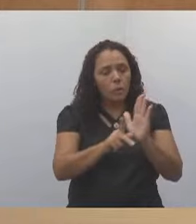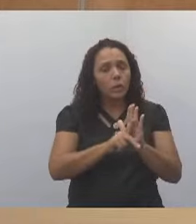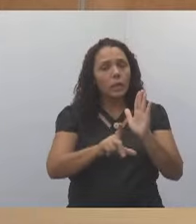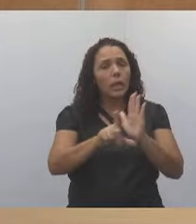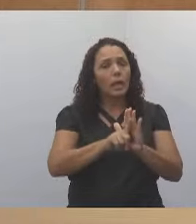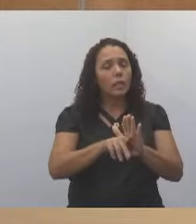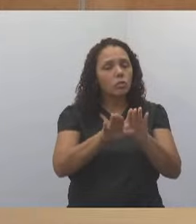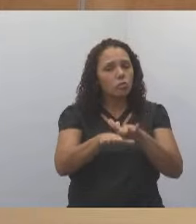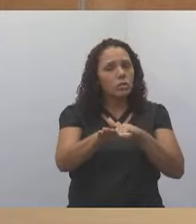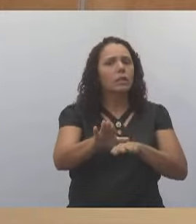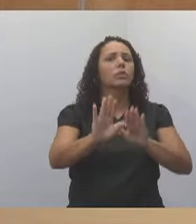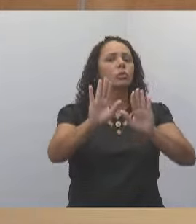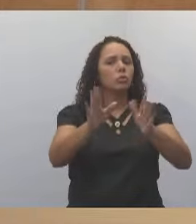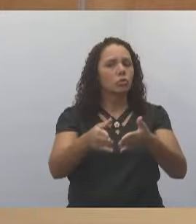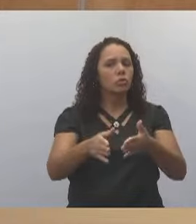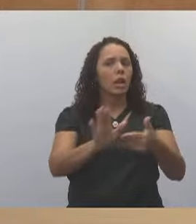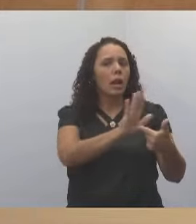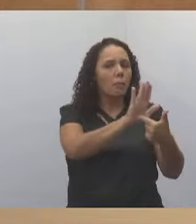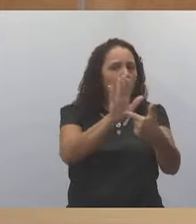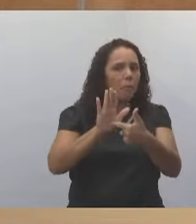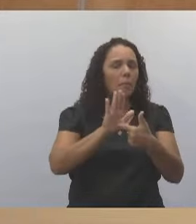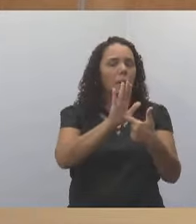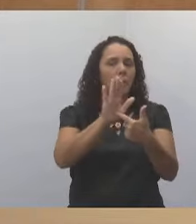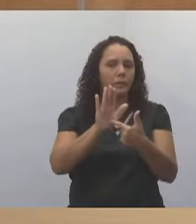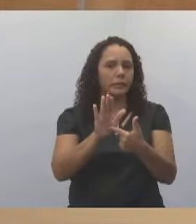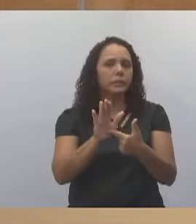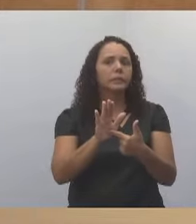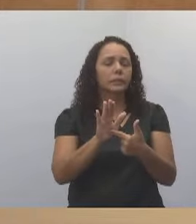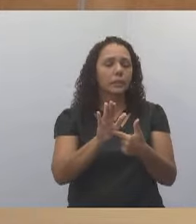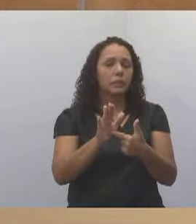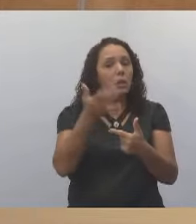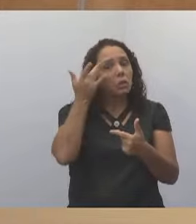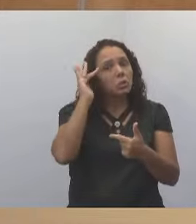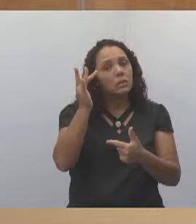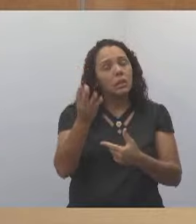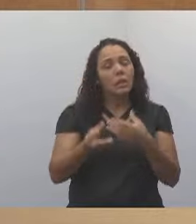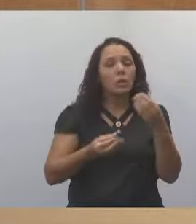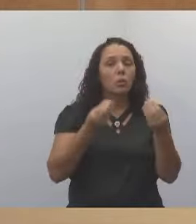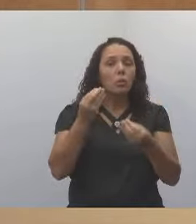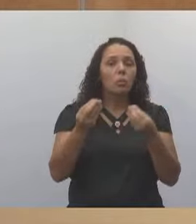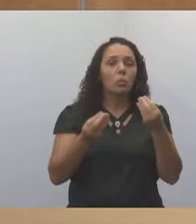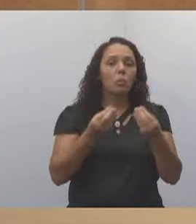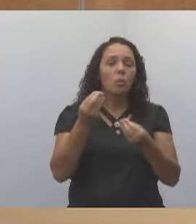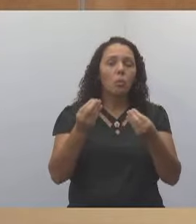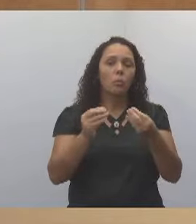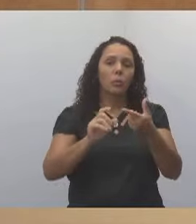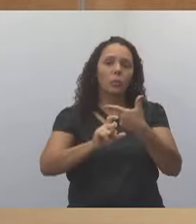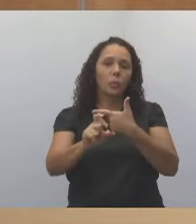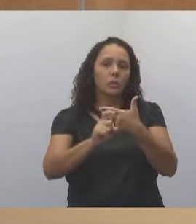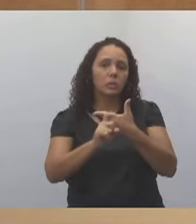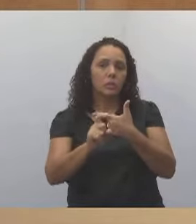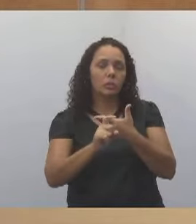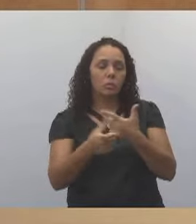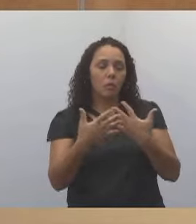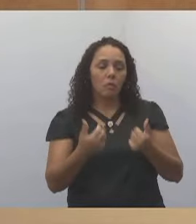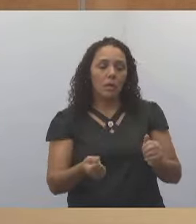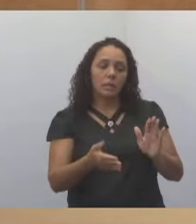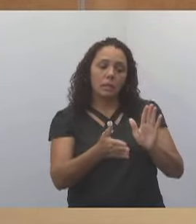ela já contempla isso. Não sei de que maneira vai se ver, né, o executivo vai ver essa propositura, mas